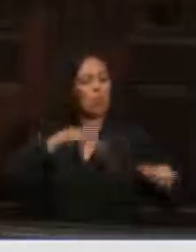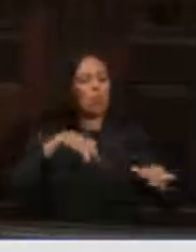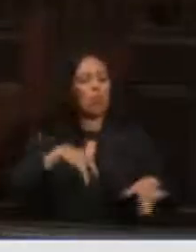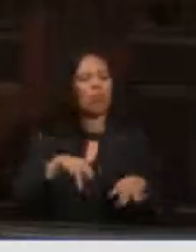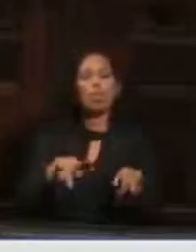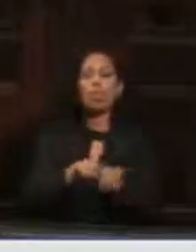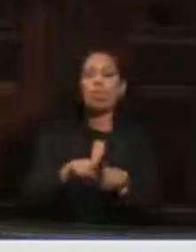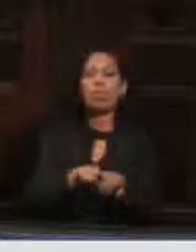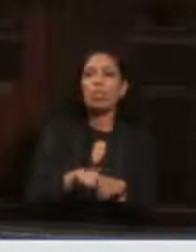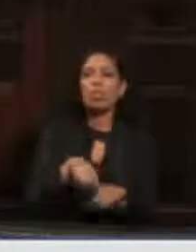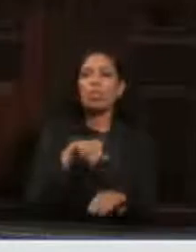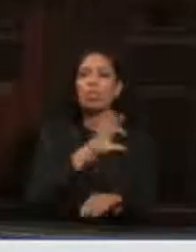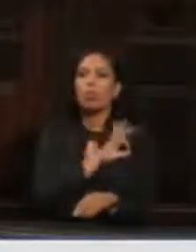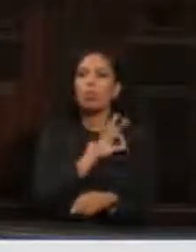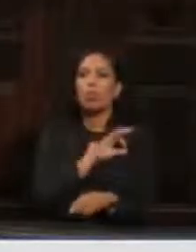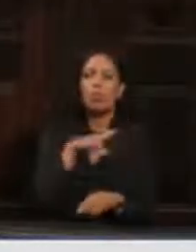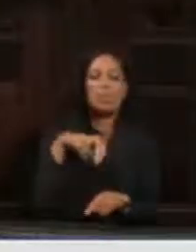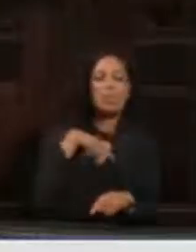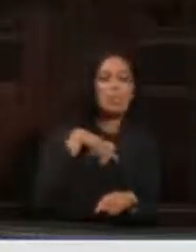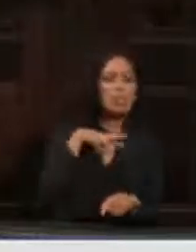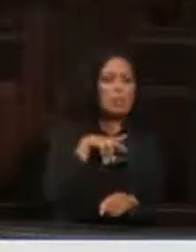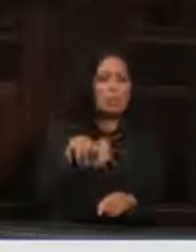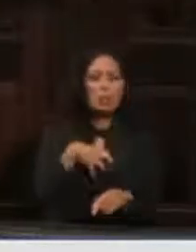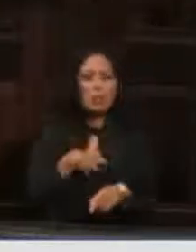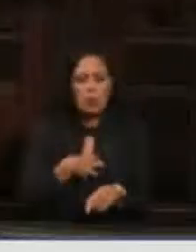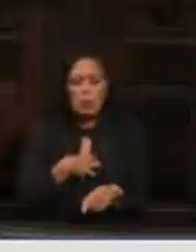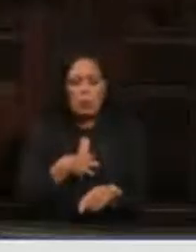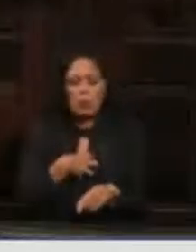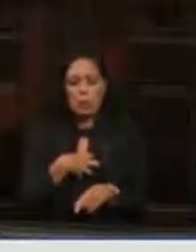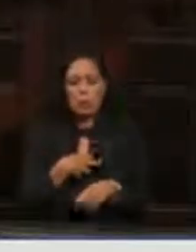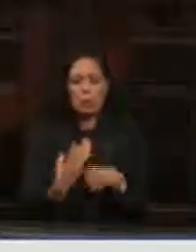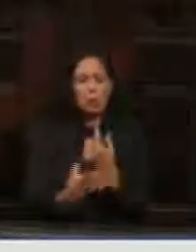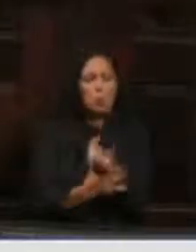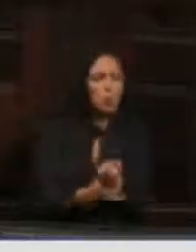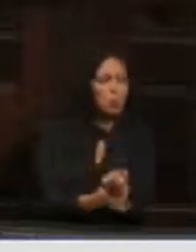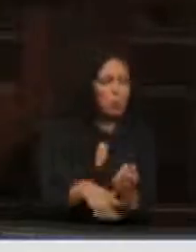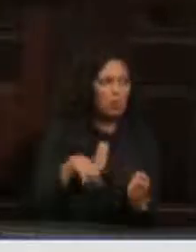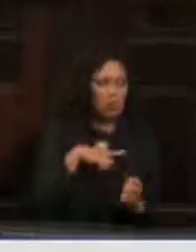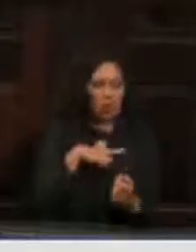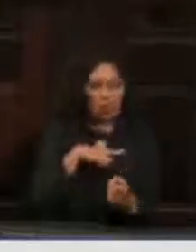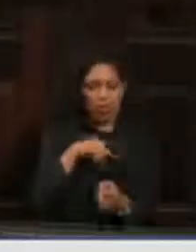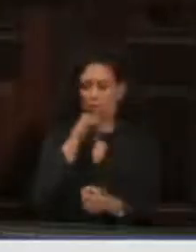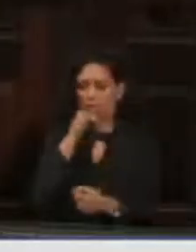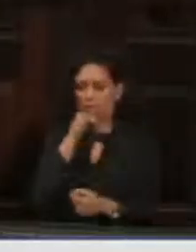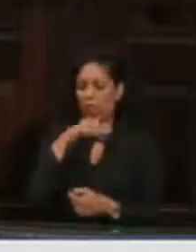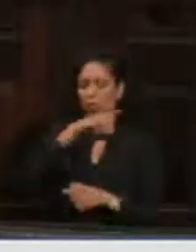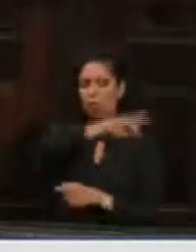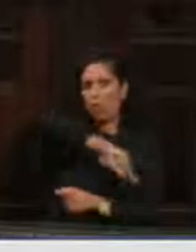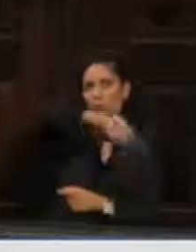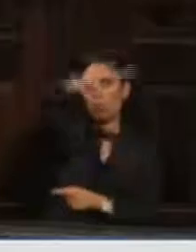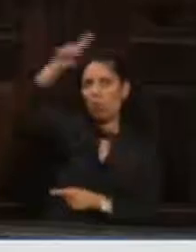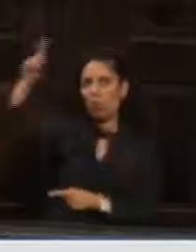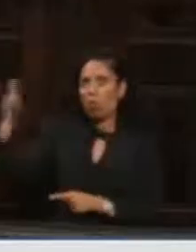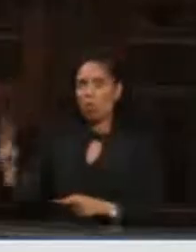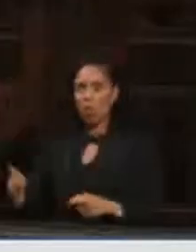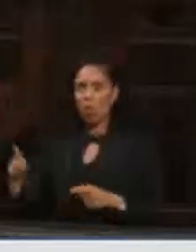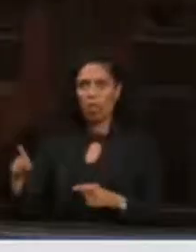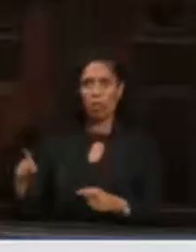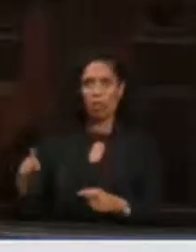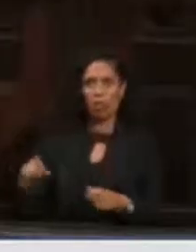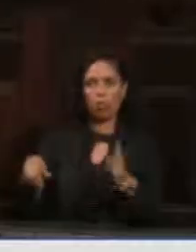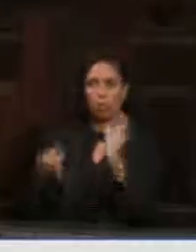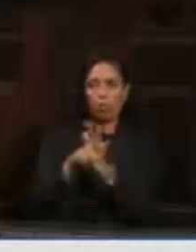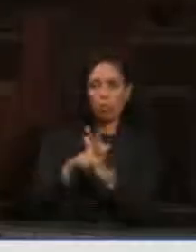sensação de segurança. O arco metropolitano, senhor presidente, não precisa de um programa de segurança, precisa de uma decisão